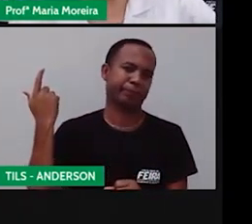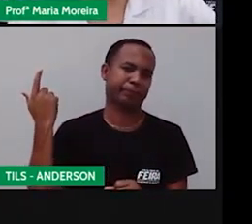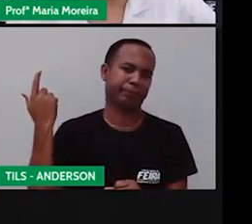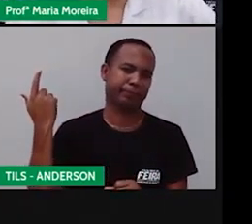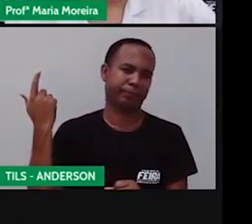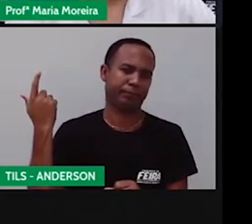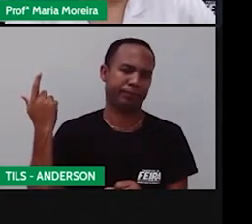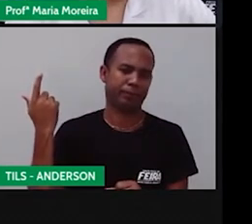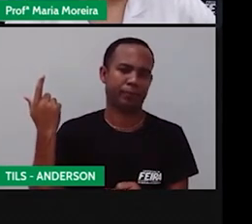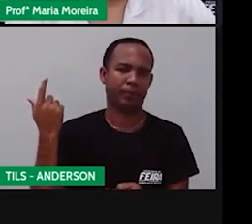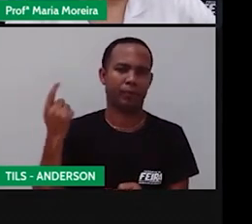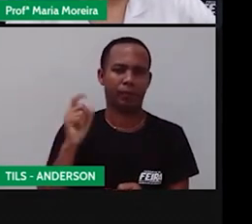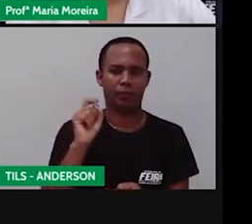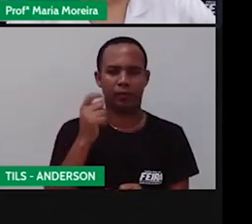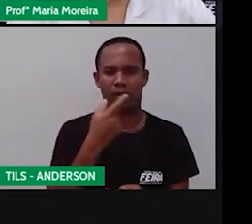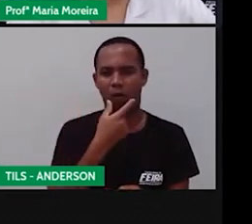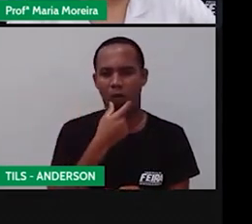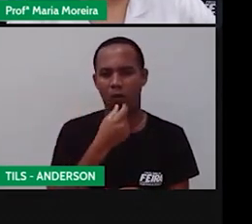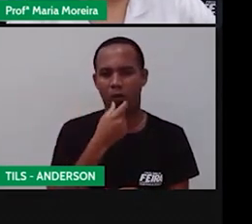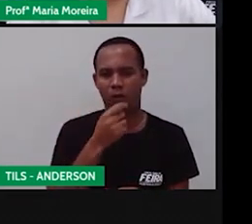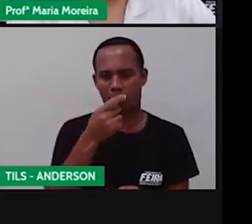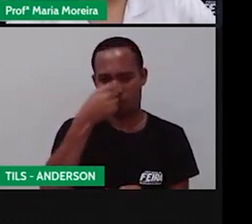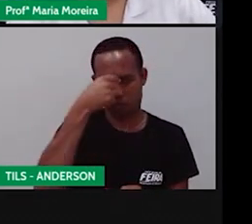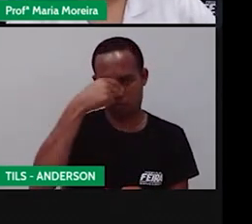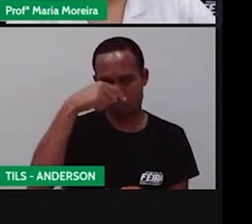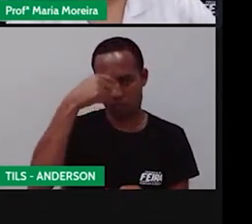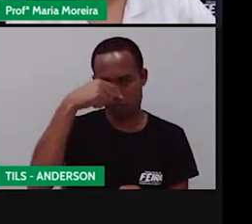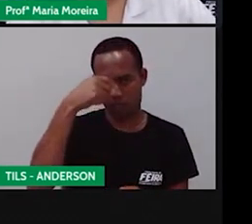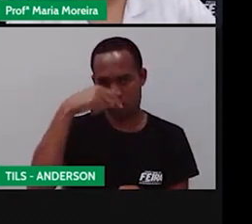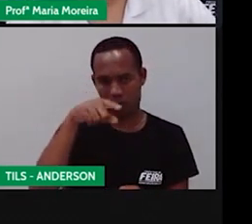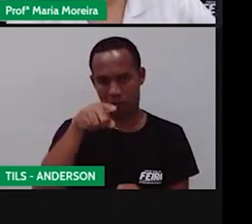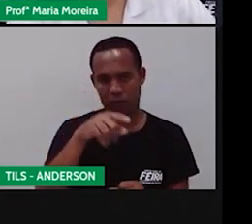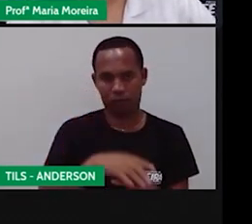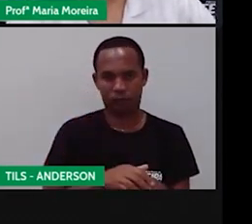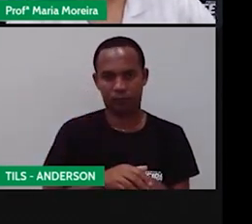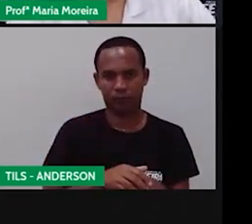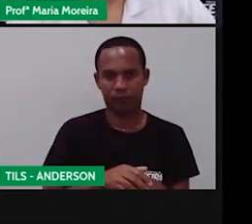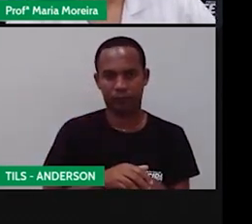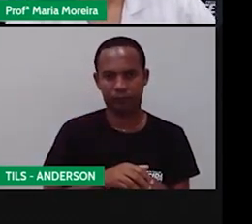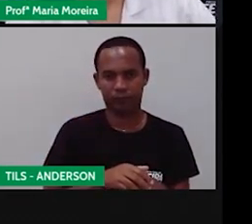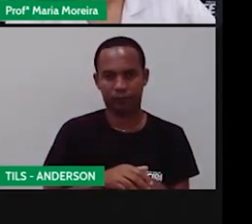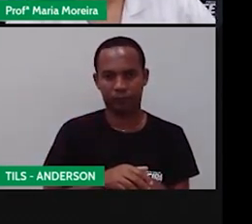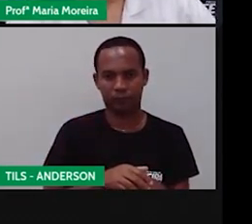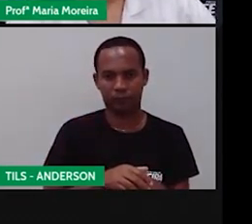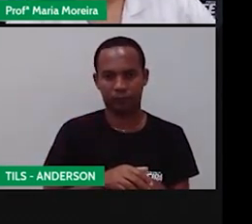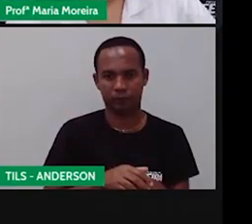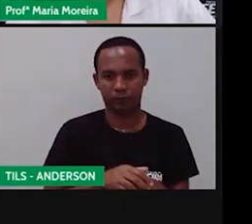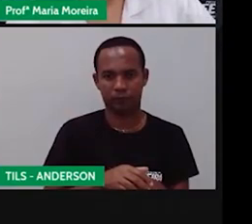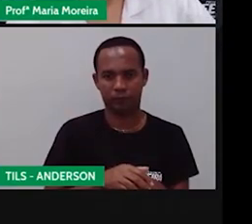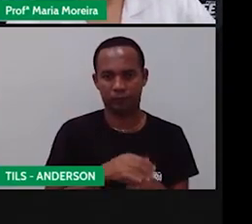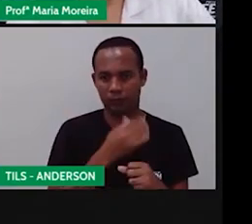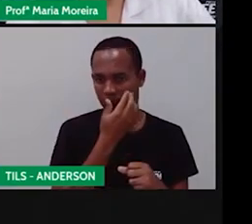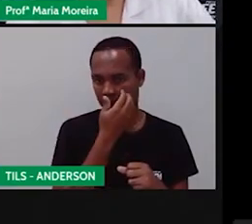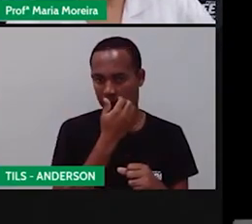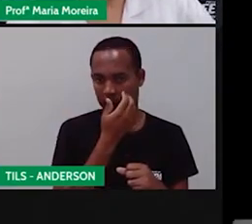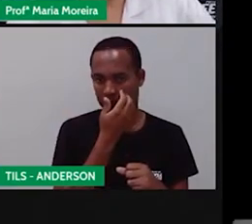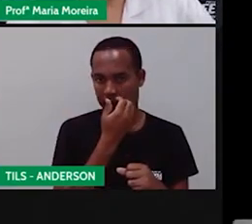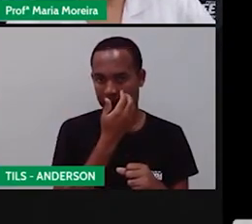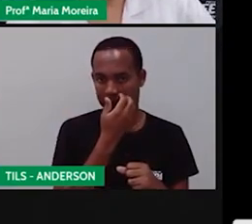a gente tem a imagem de Pinóquio, né, e Gepeto, e o grilozinho. O grilozinho tá bem aqui, ó.